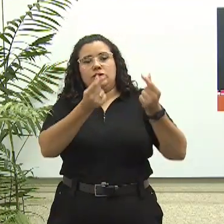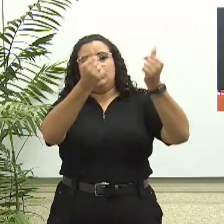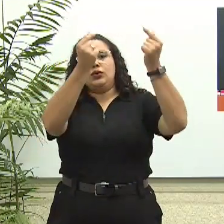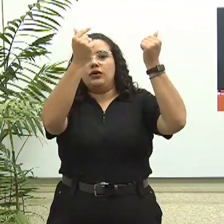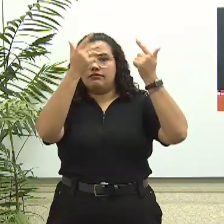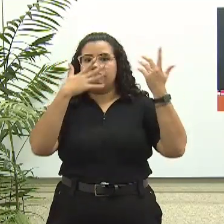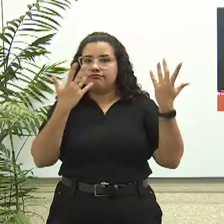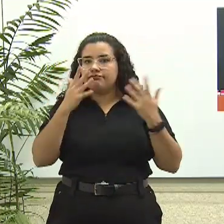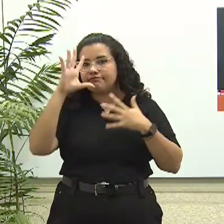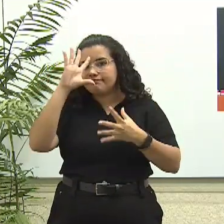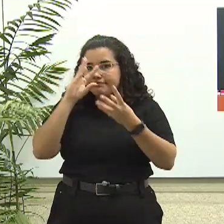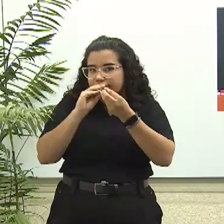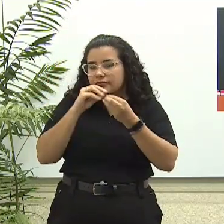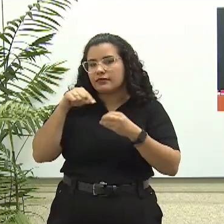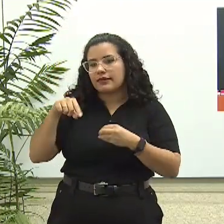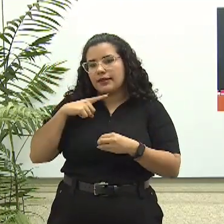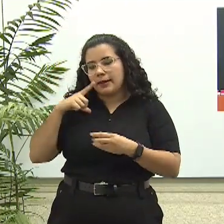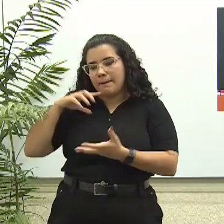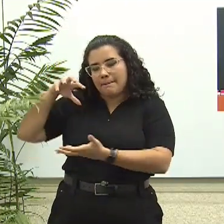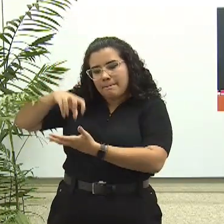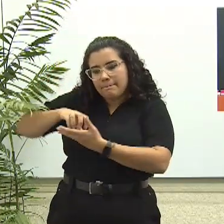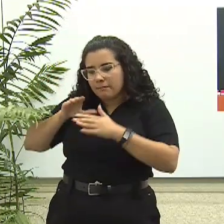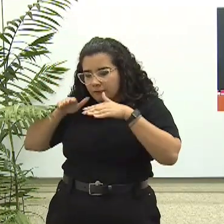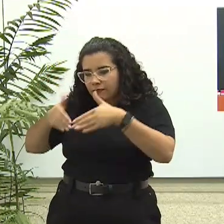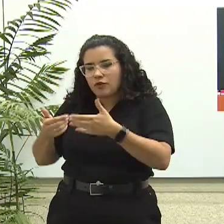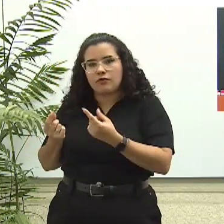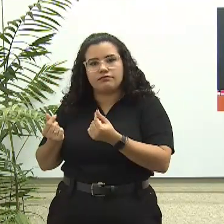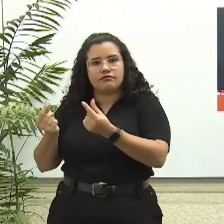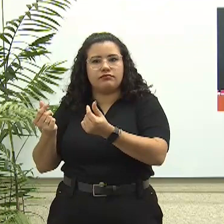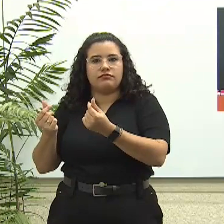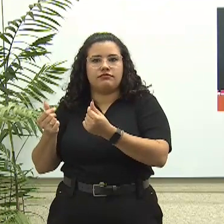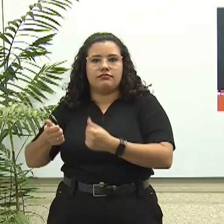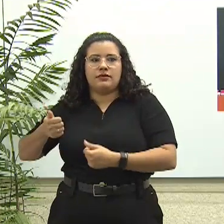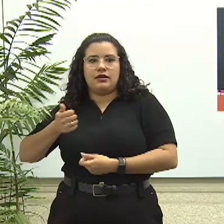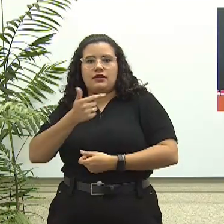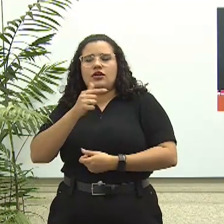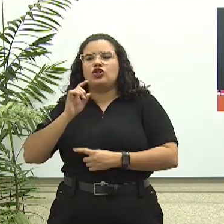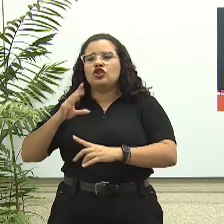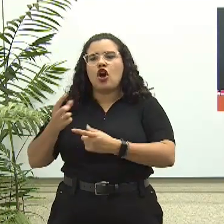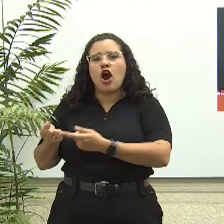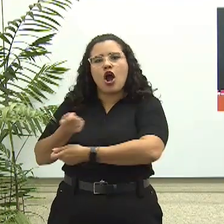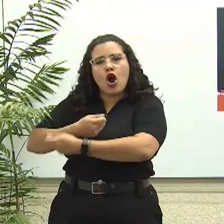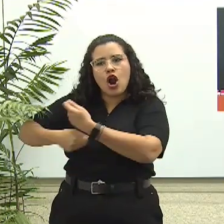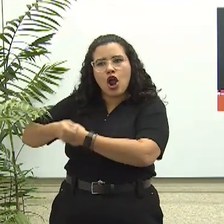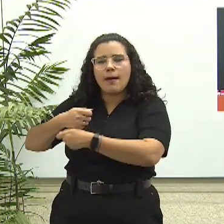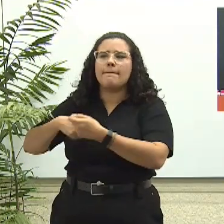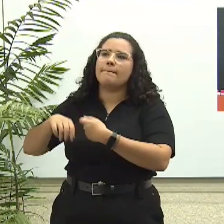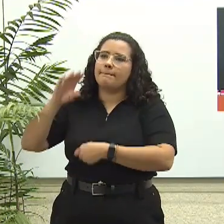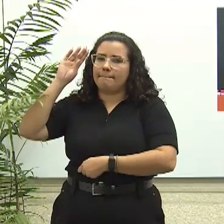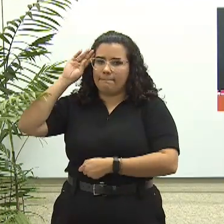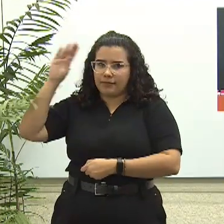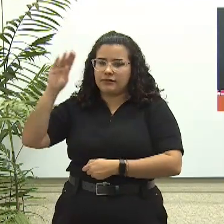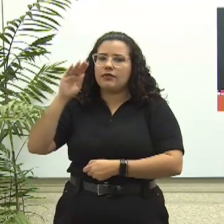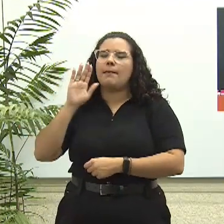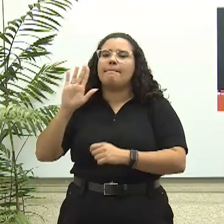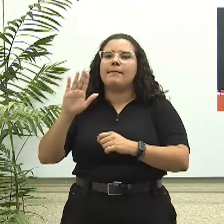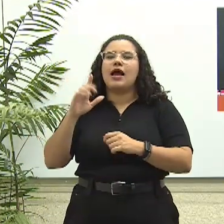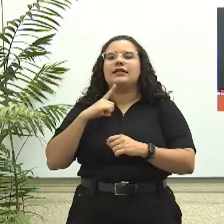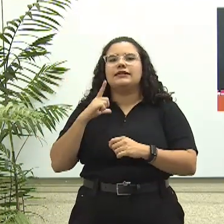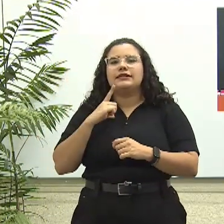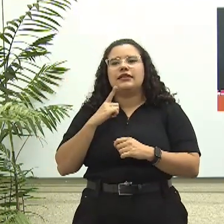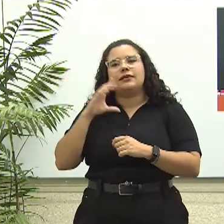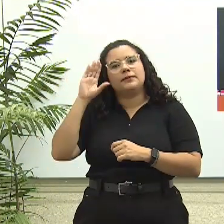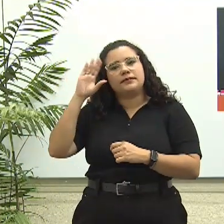você tem uma hiperconcentração de poder mas é uma concentração que não é só Econômica É principalmente Econômica no momento em que as tecnologias